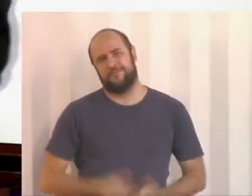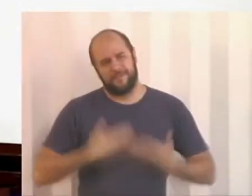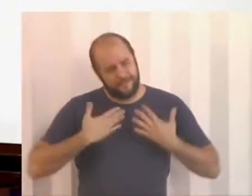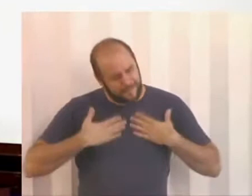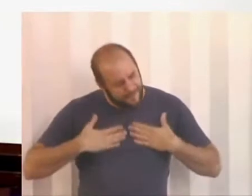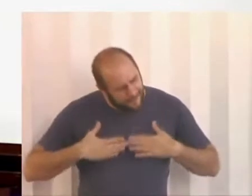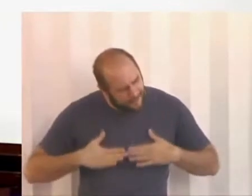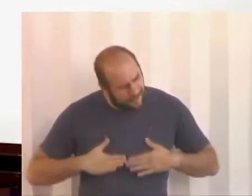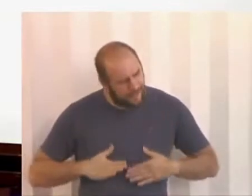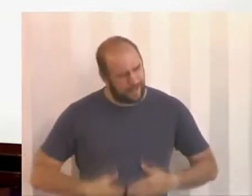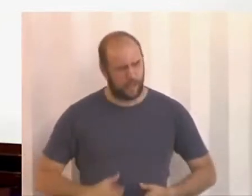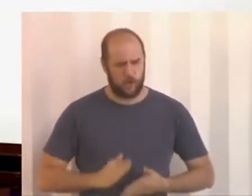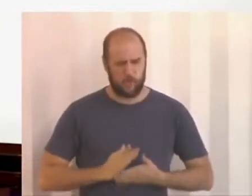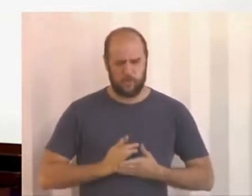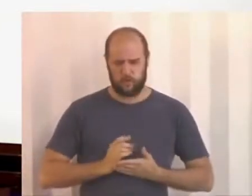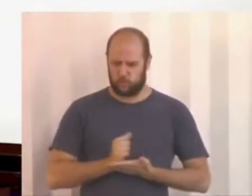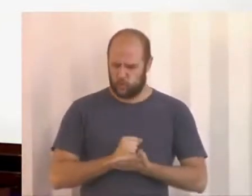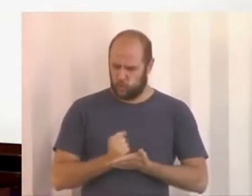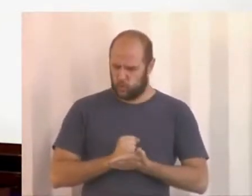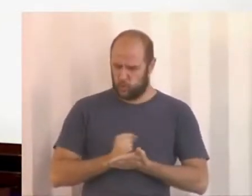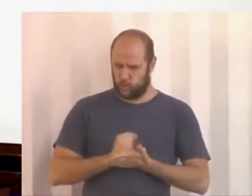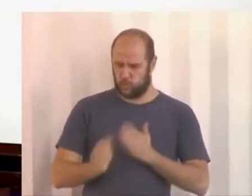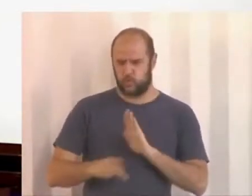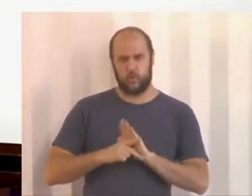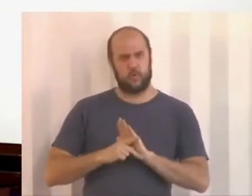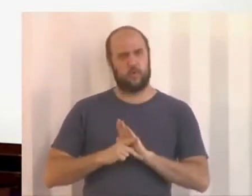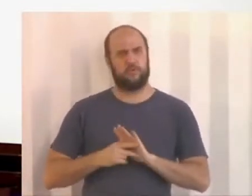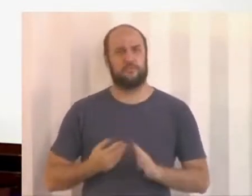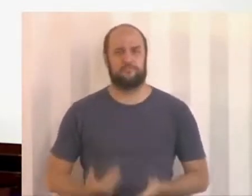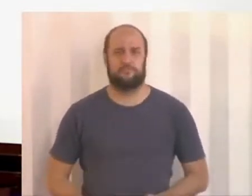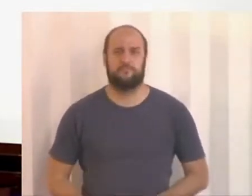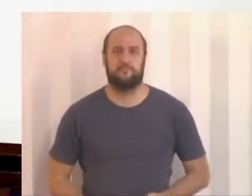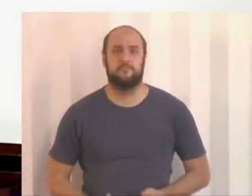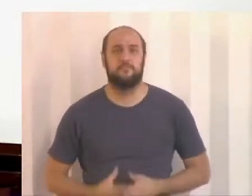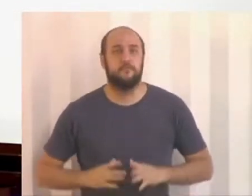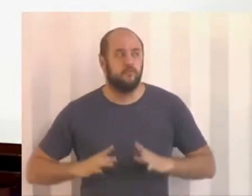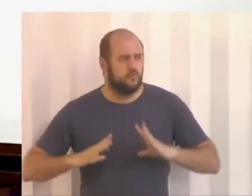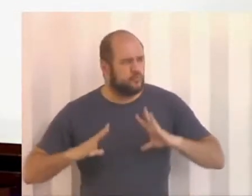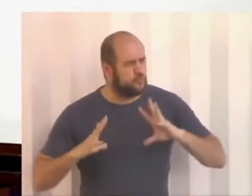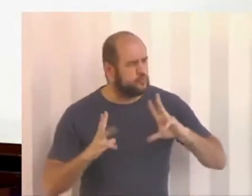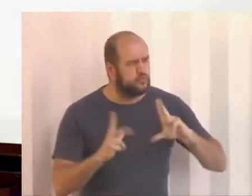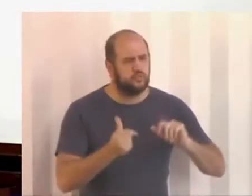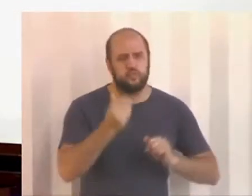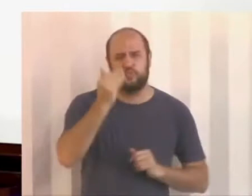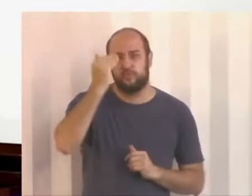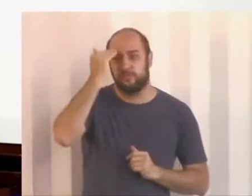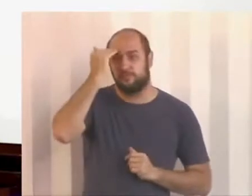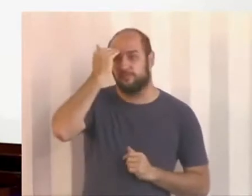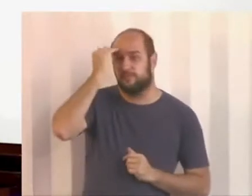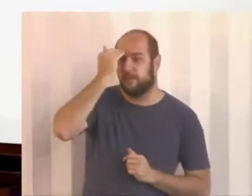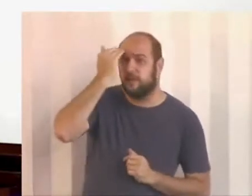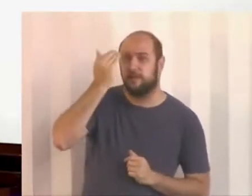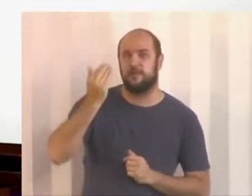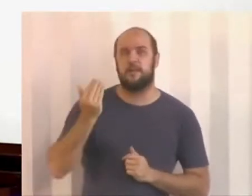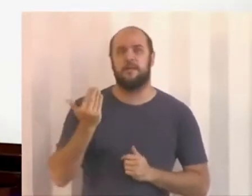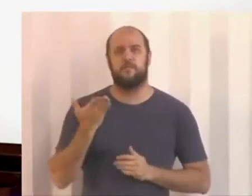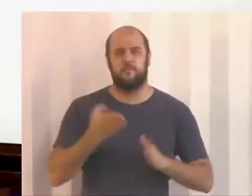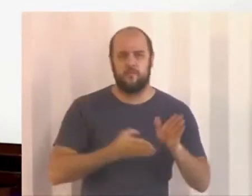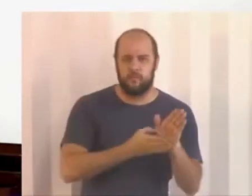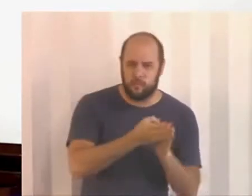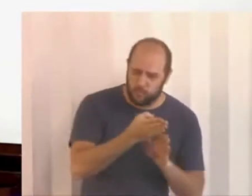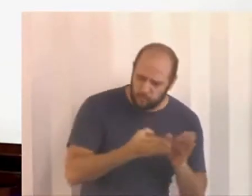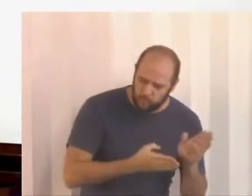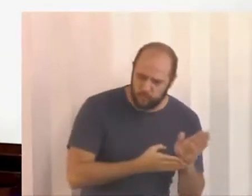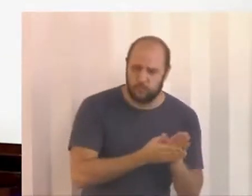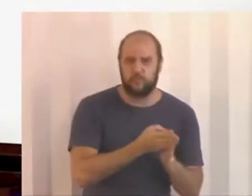mansidão, domínio próprio. Então, eu preciso compreender que essa consolação